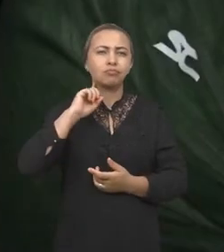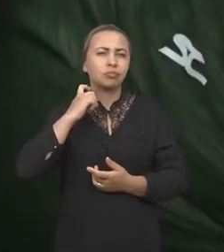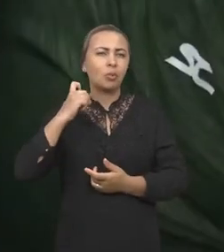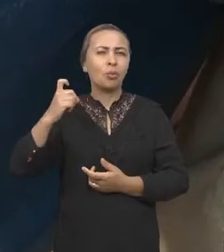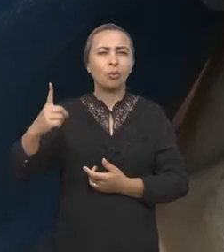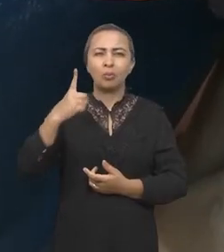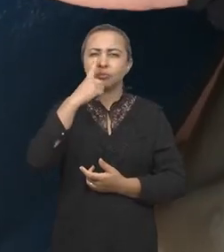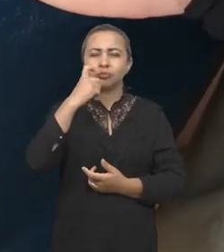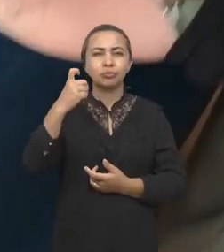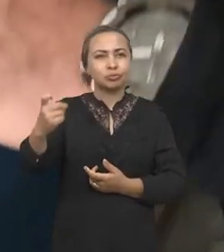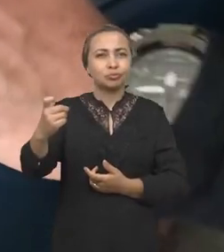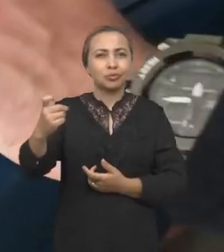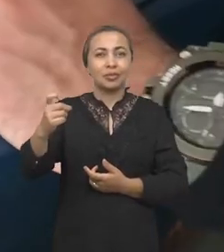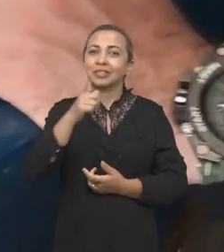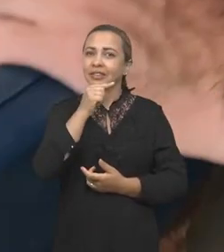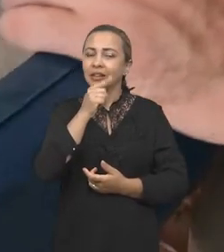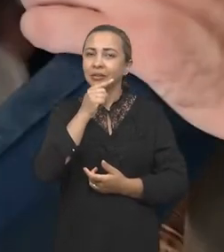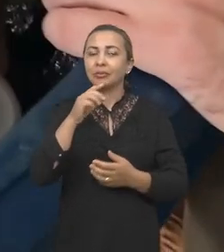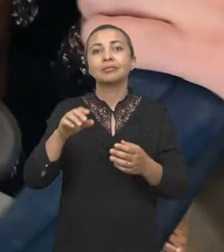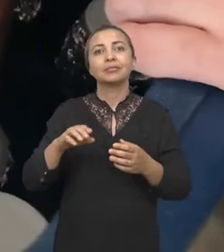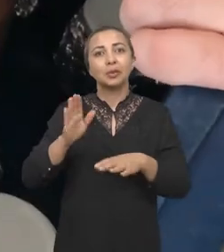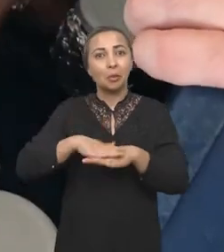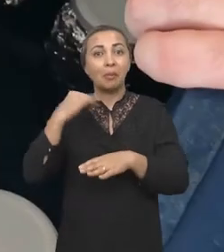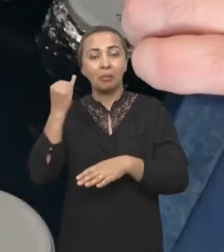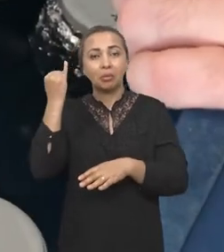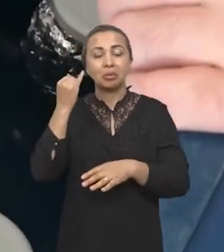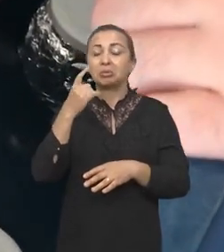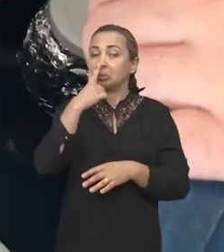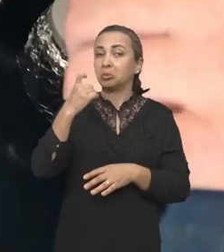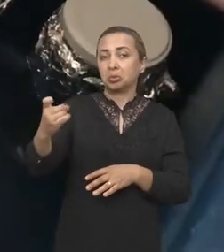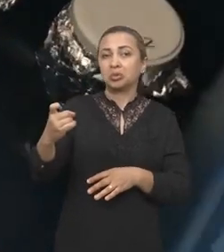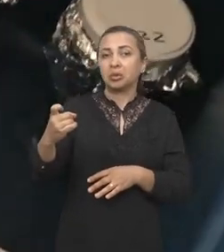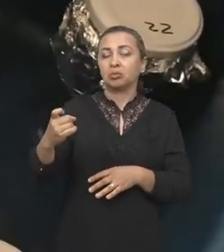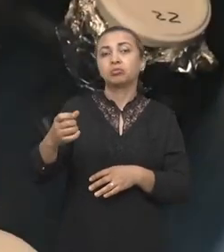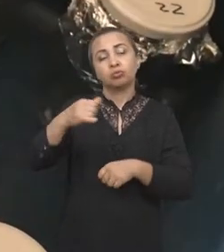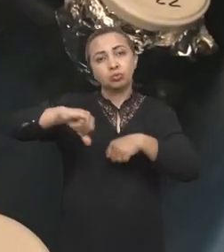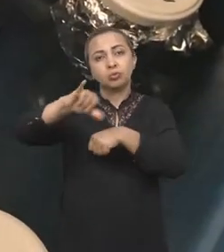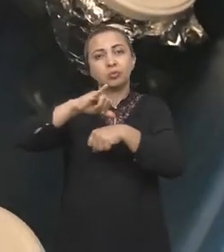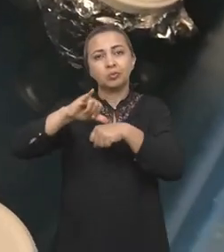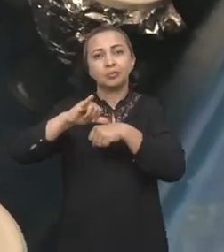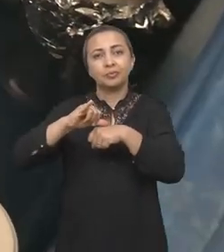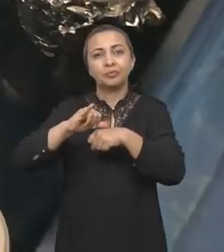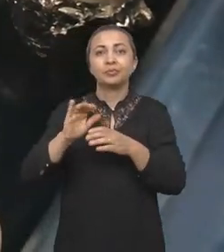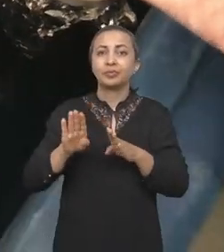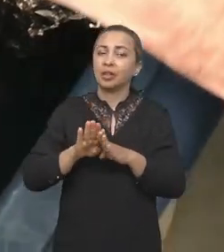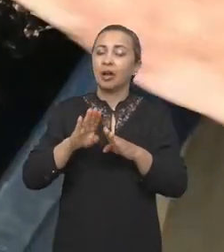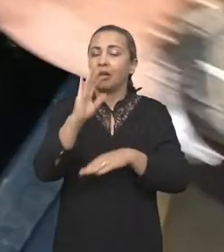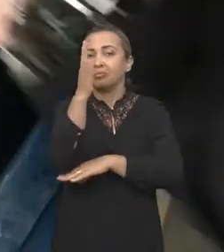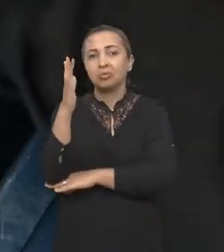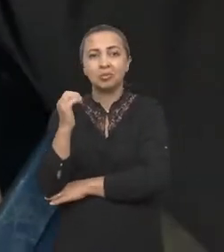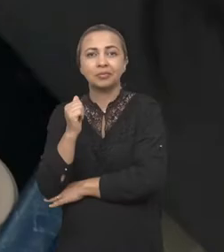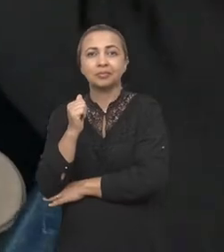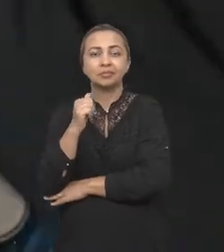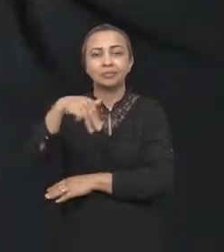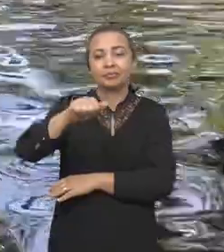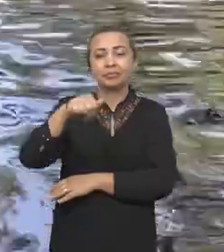poluentes presentes em sedimentos e águas, principalmente poluentes do petróleo. Esse sistema, ele simula a hidrodinâmica de um